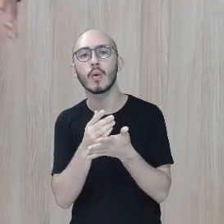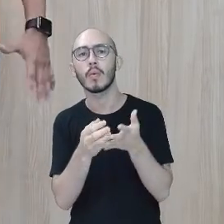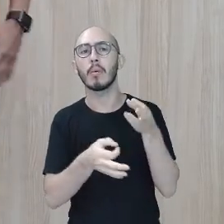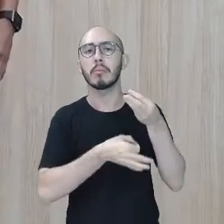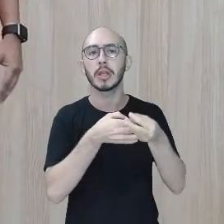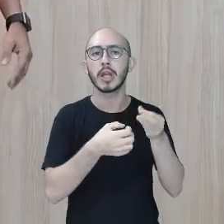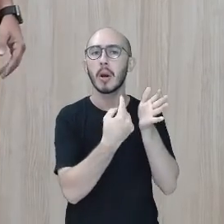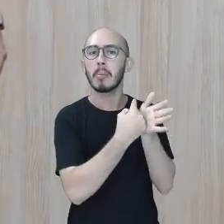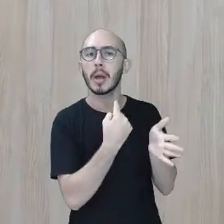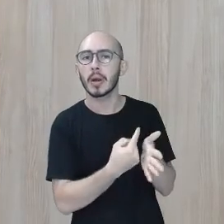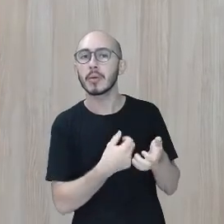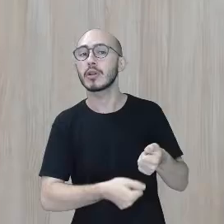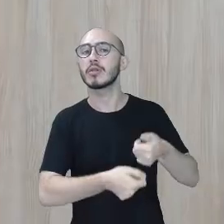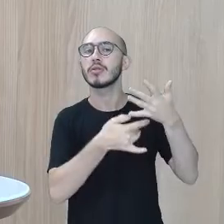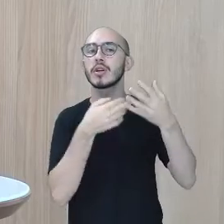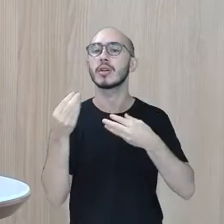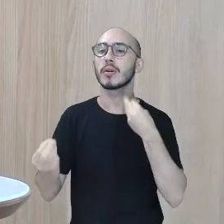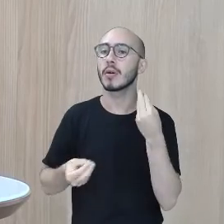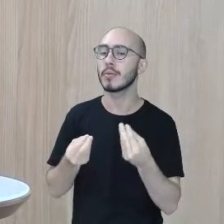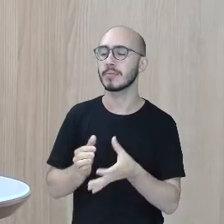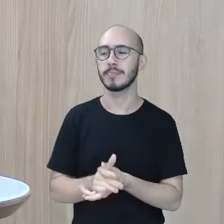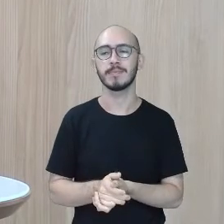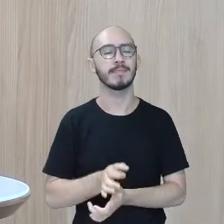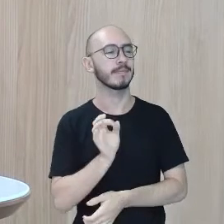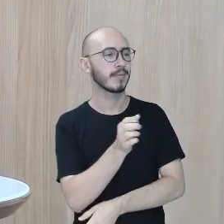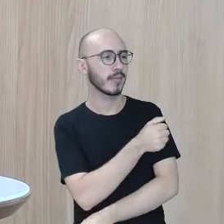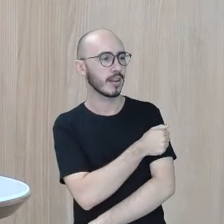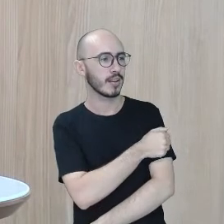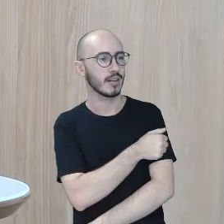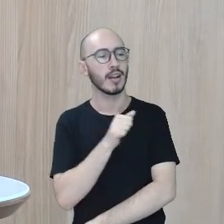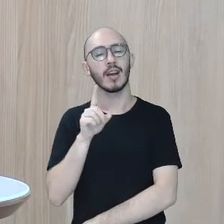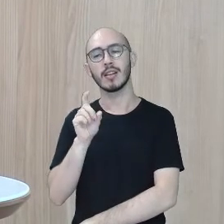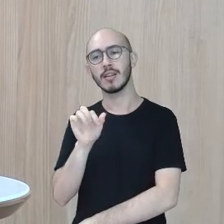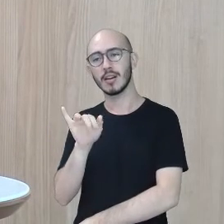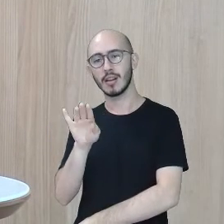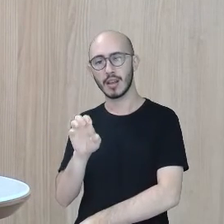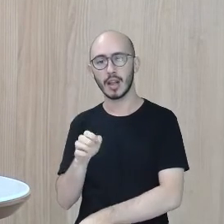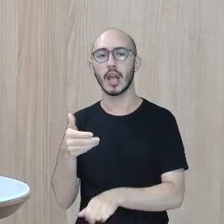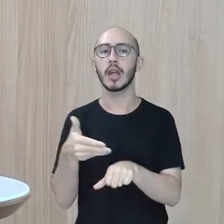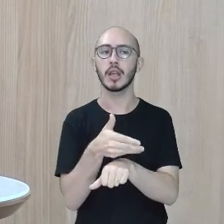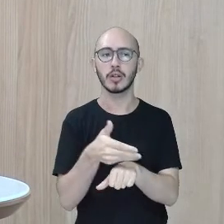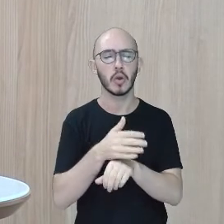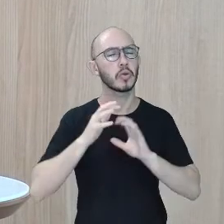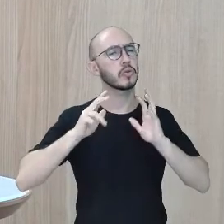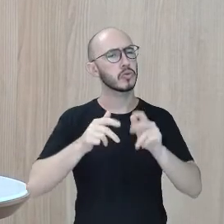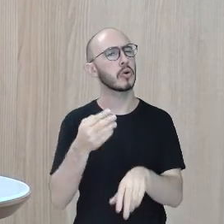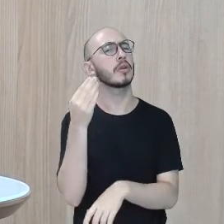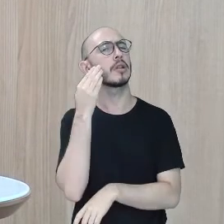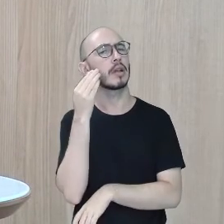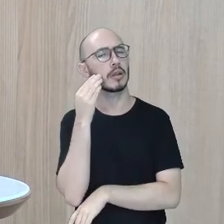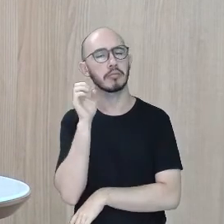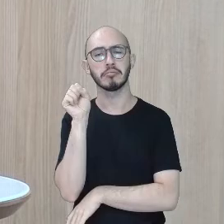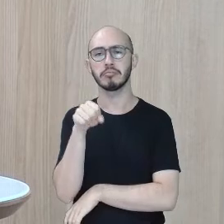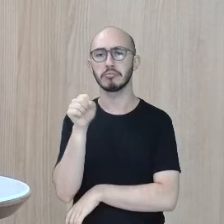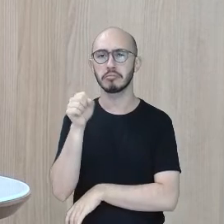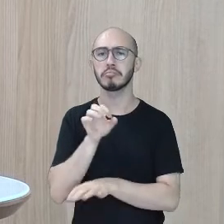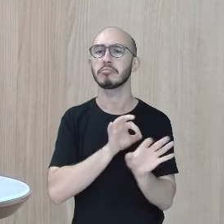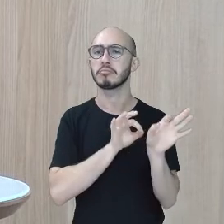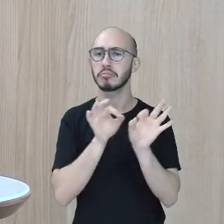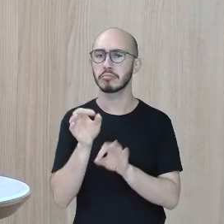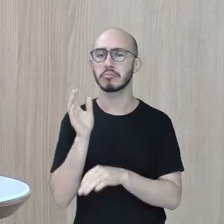aí que o pessoal falou aí no chat. A Andriele acabou de entrar, todos estão compreendendo, né,